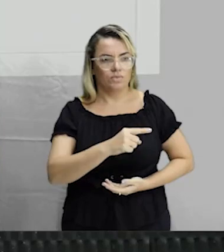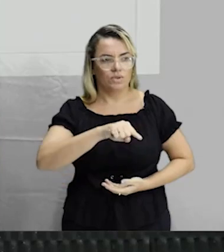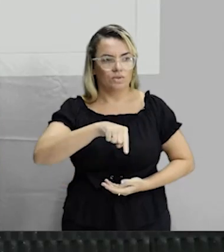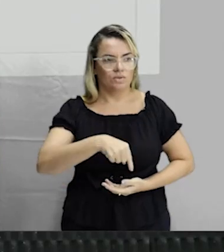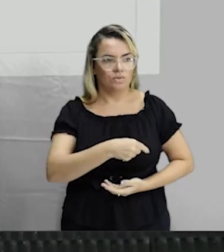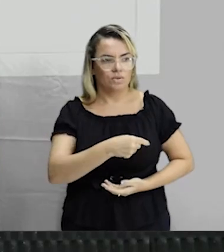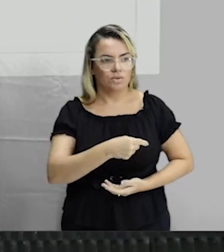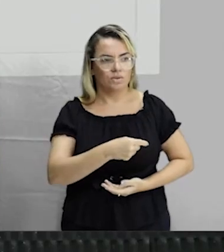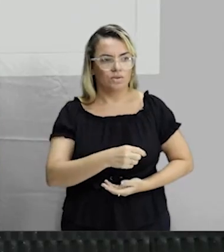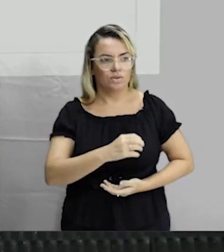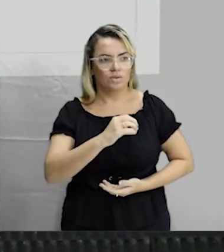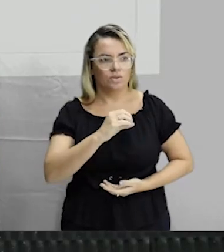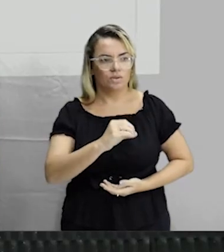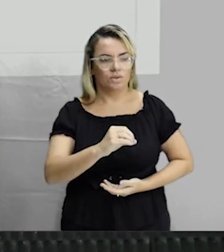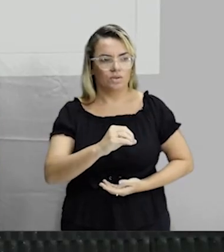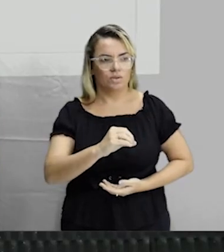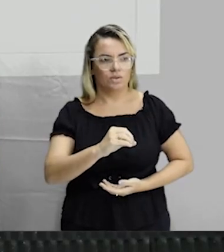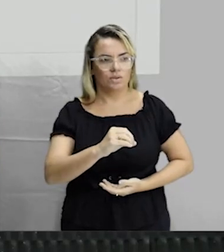1,0825.